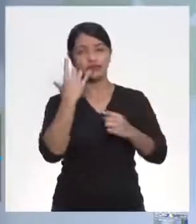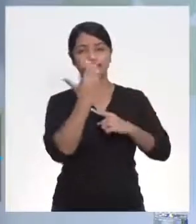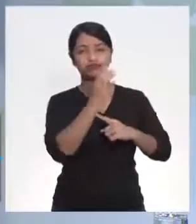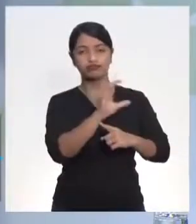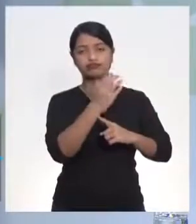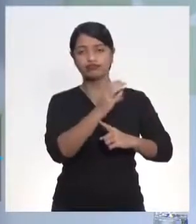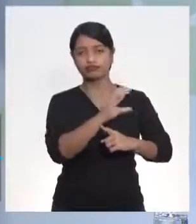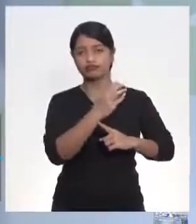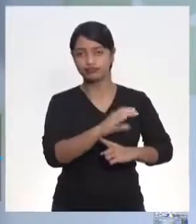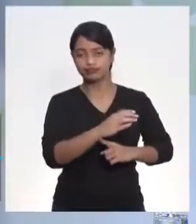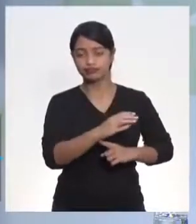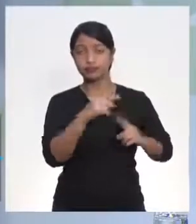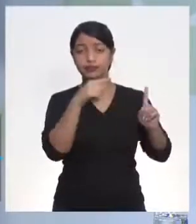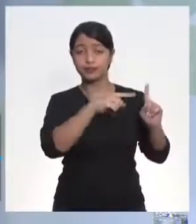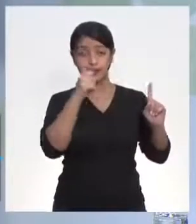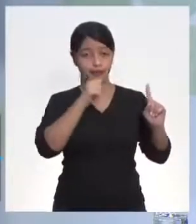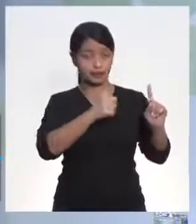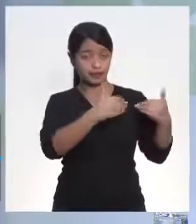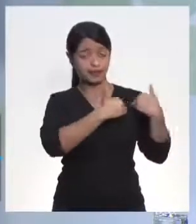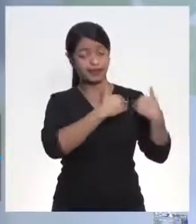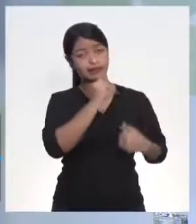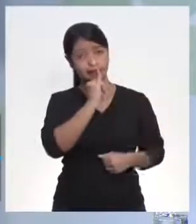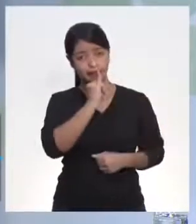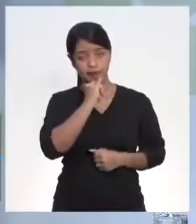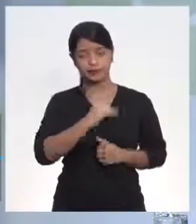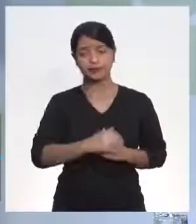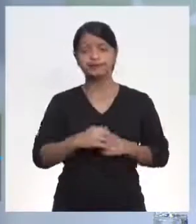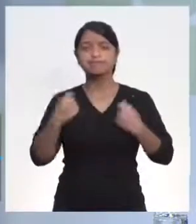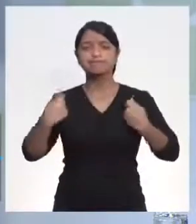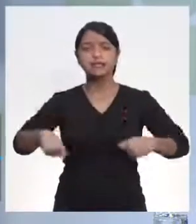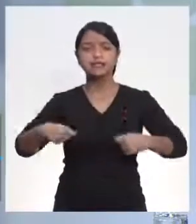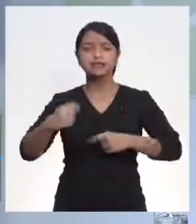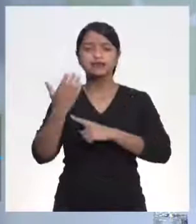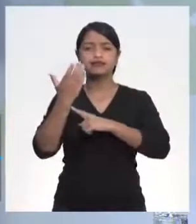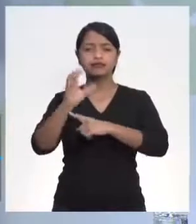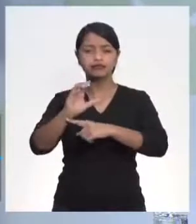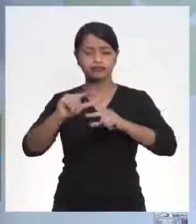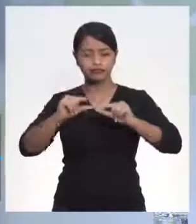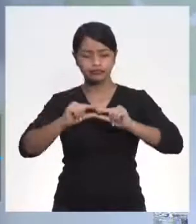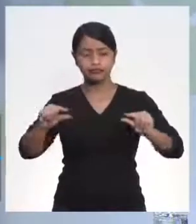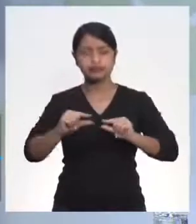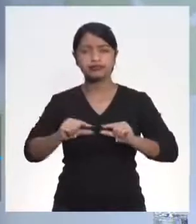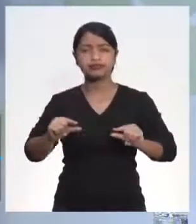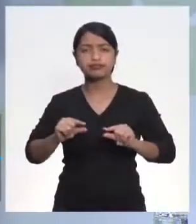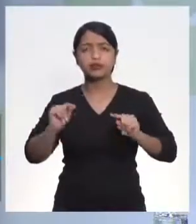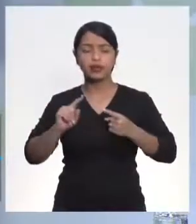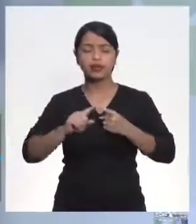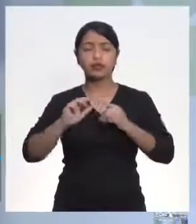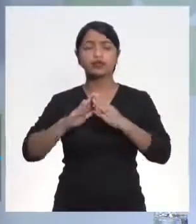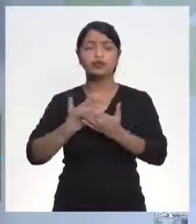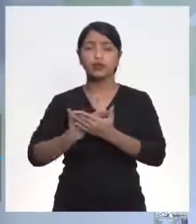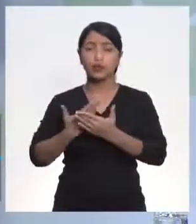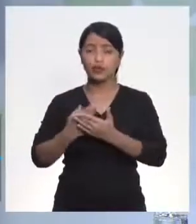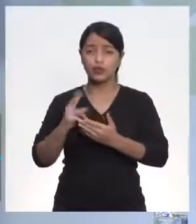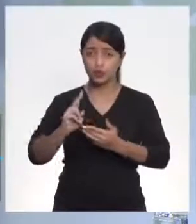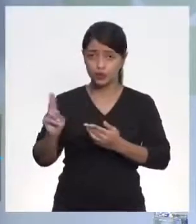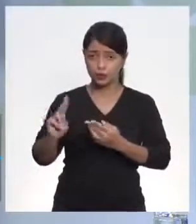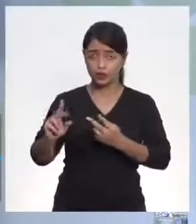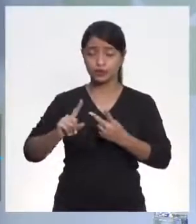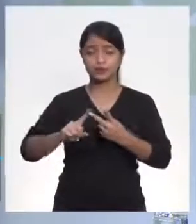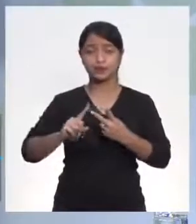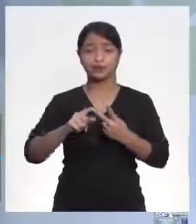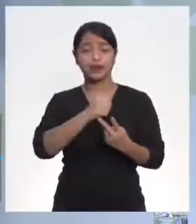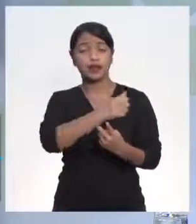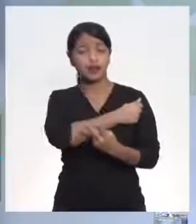essas publicações. O que nós pedimos para vocês colocarem na publicação? Nome da escola, nome